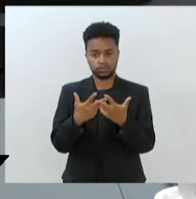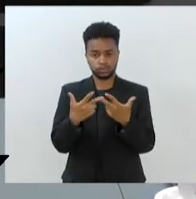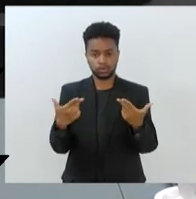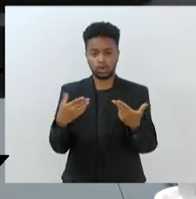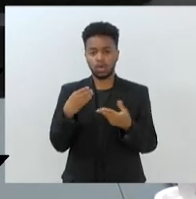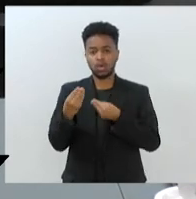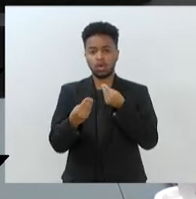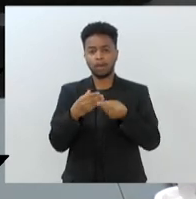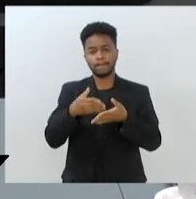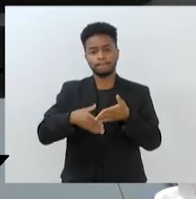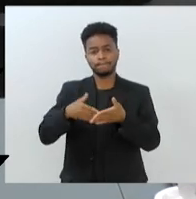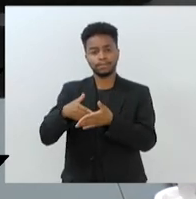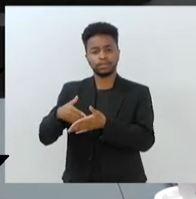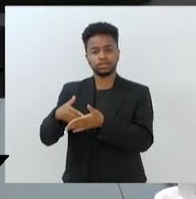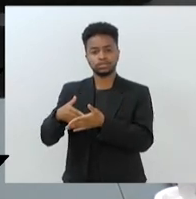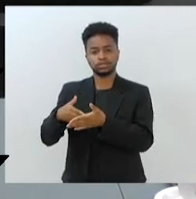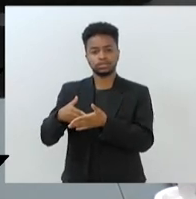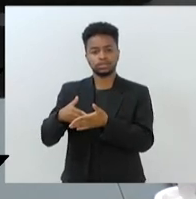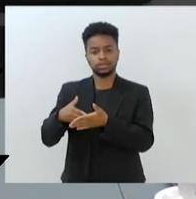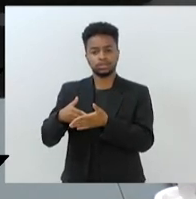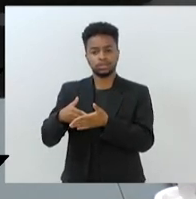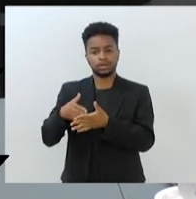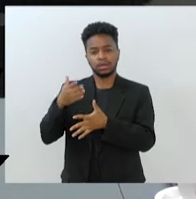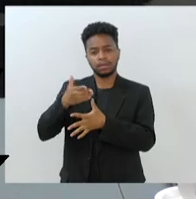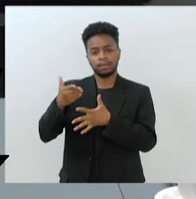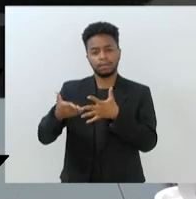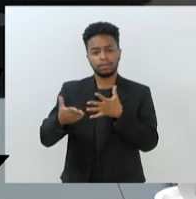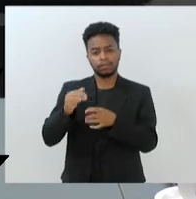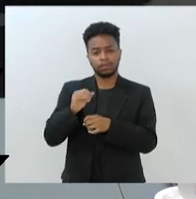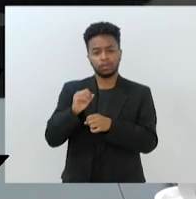sua compra em parcela? É impossível, né?